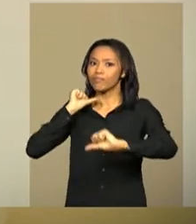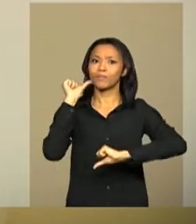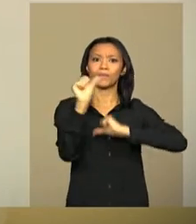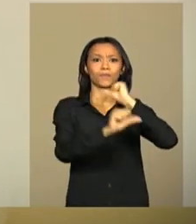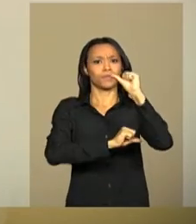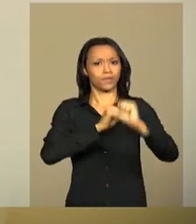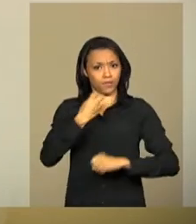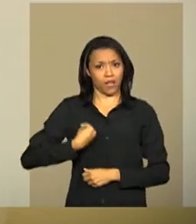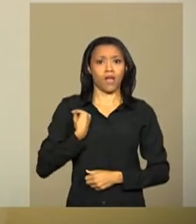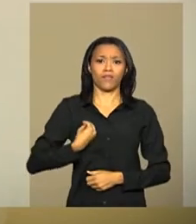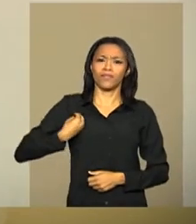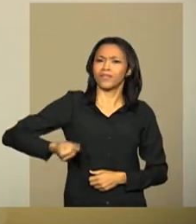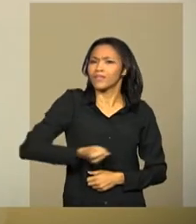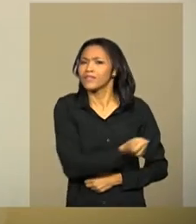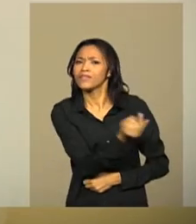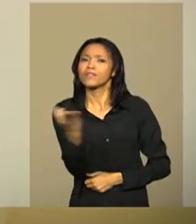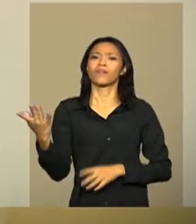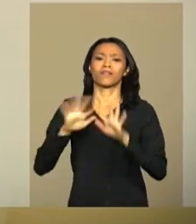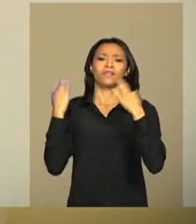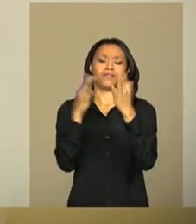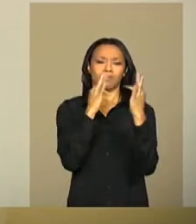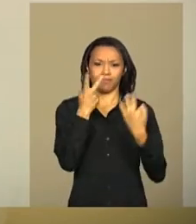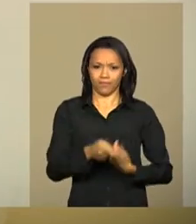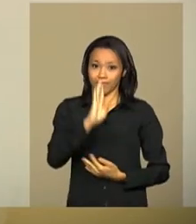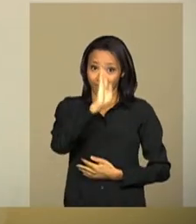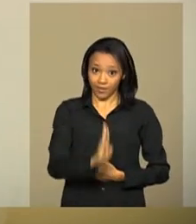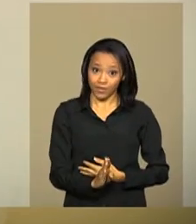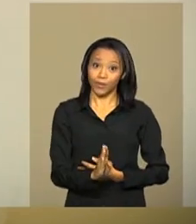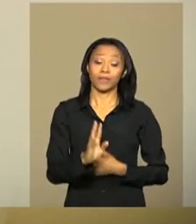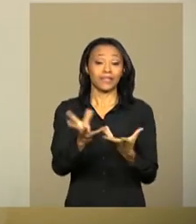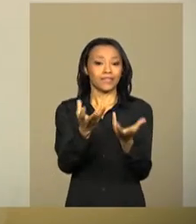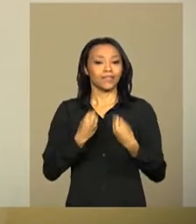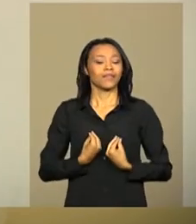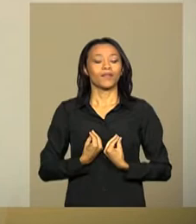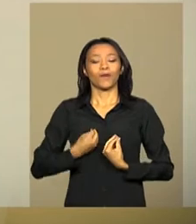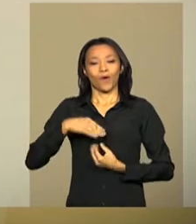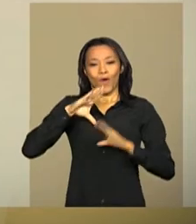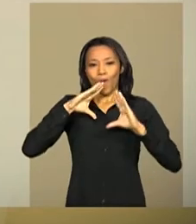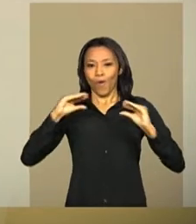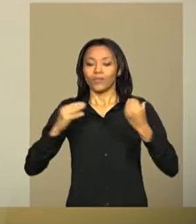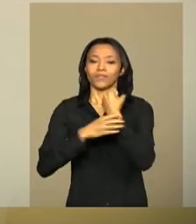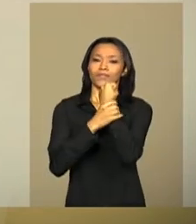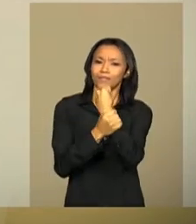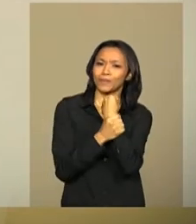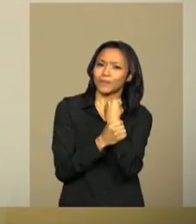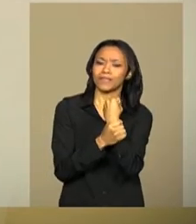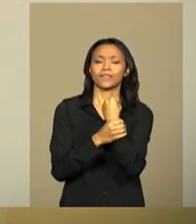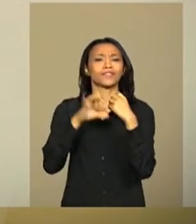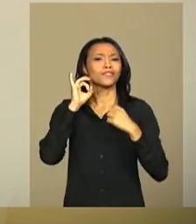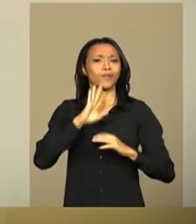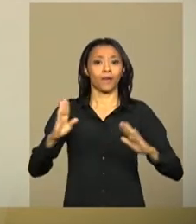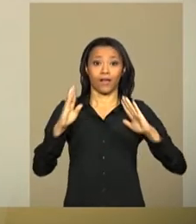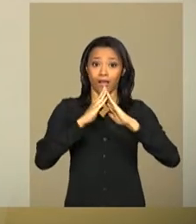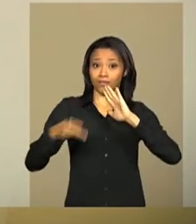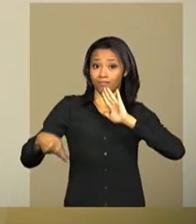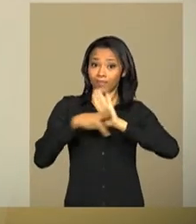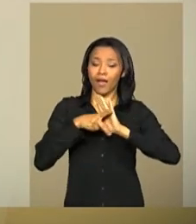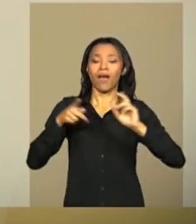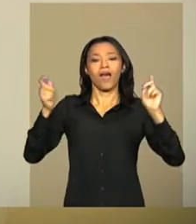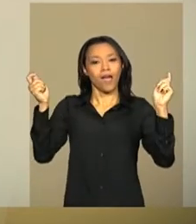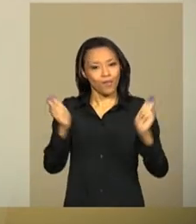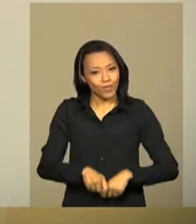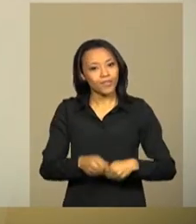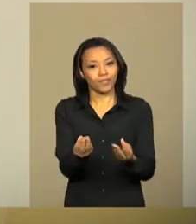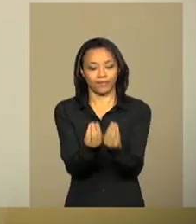transformando a vida de muitas famílias brasileiras trazendo conforto segurança e só a casa própria é